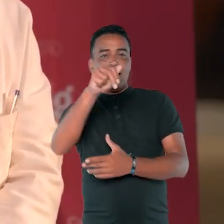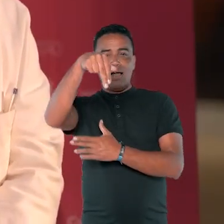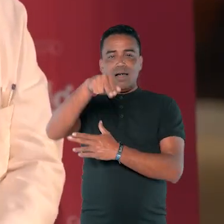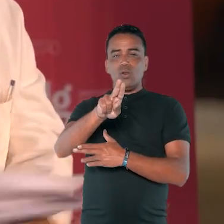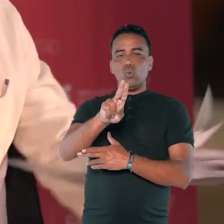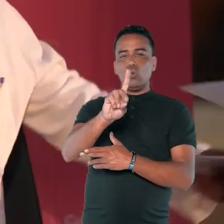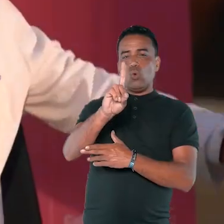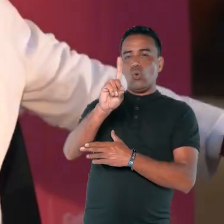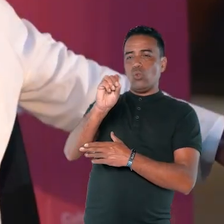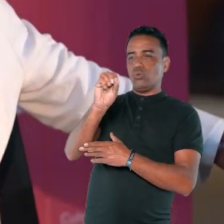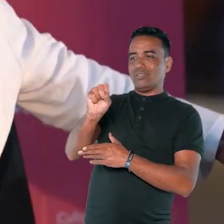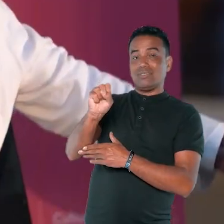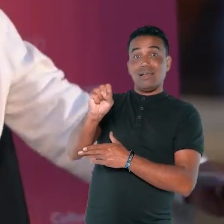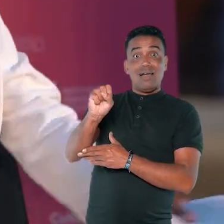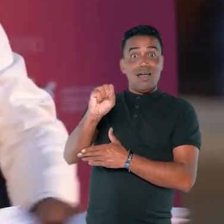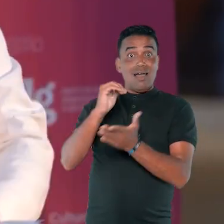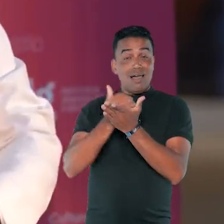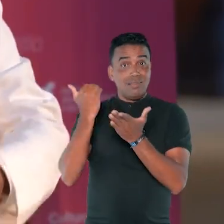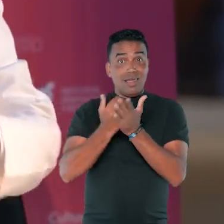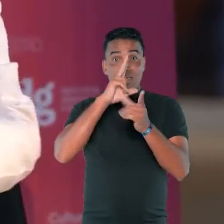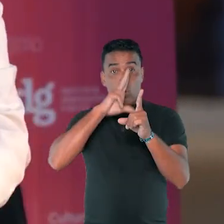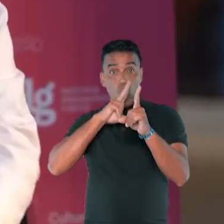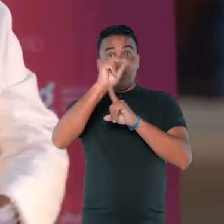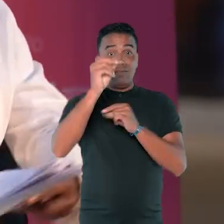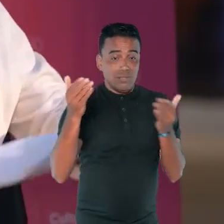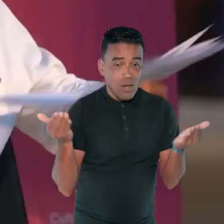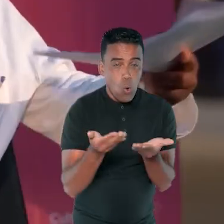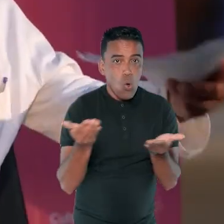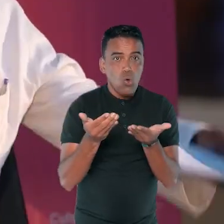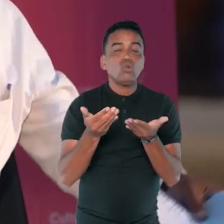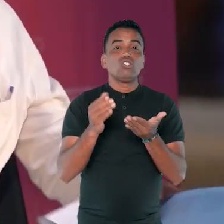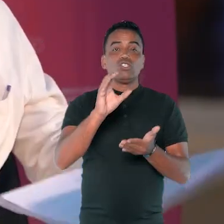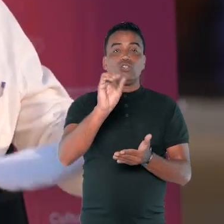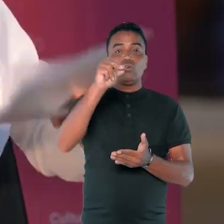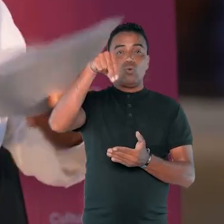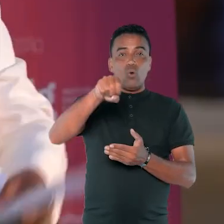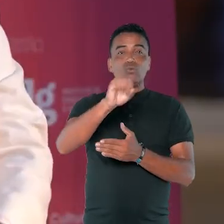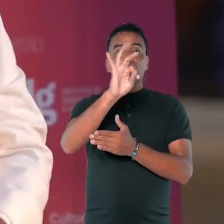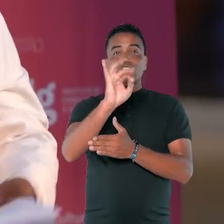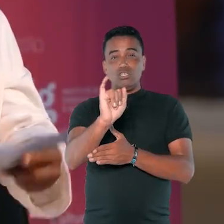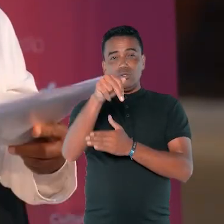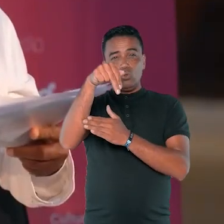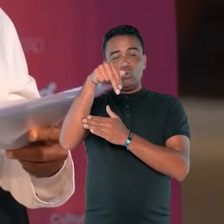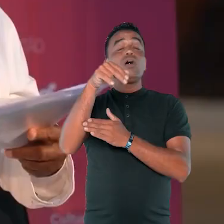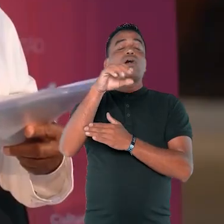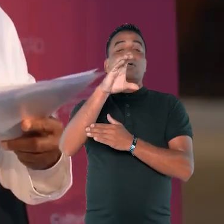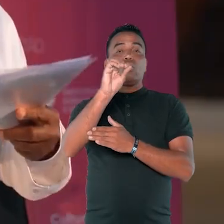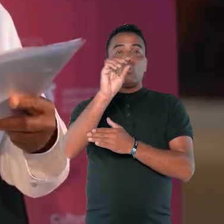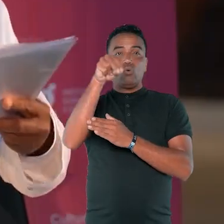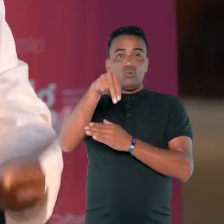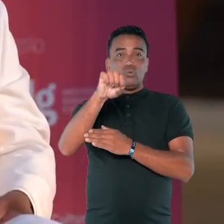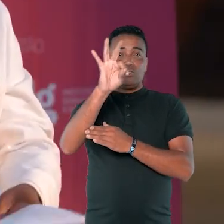né, até chegar nas conquistas mais recentes, né, a Constituinte, a redemocratização,